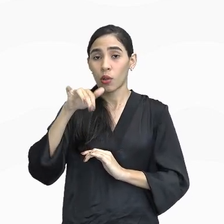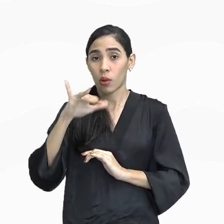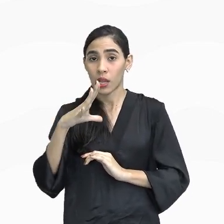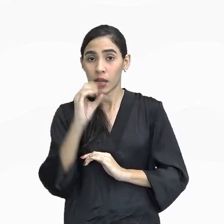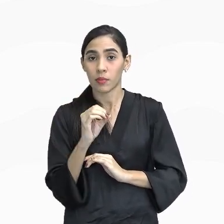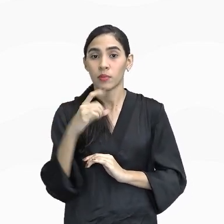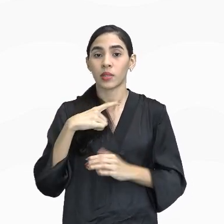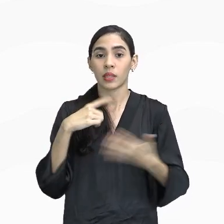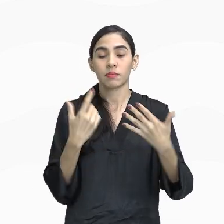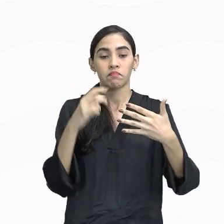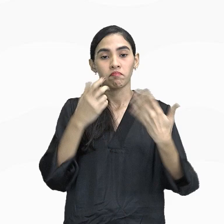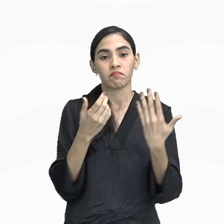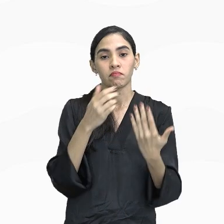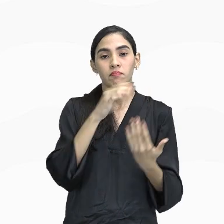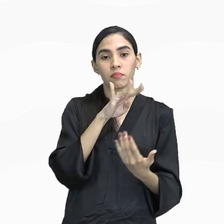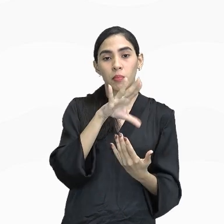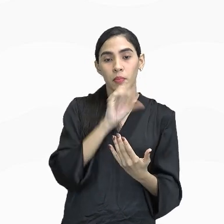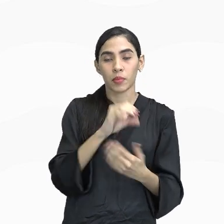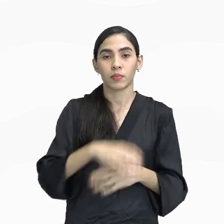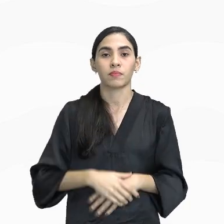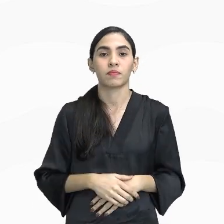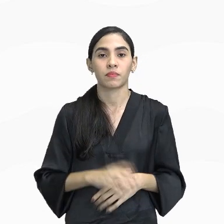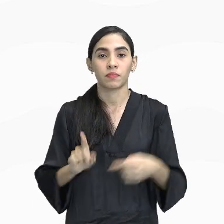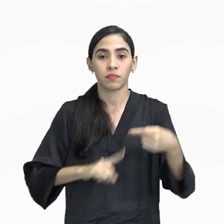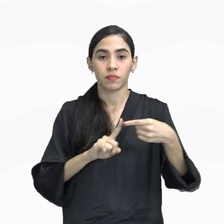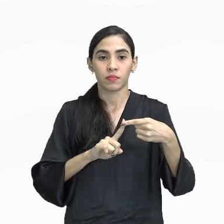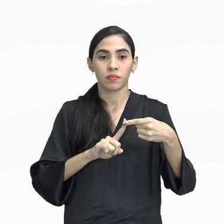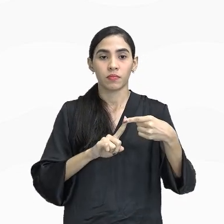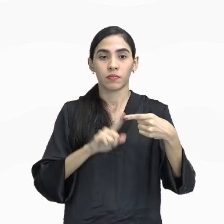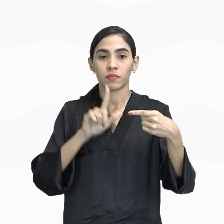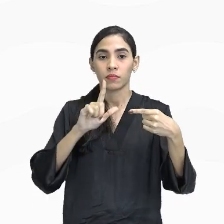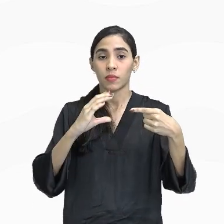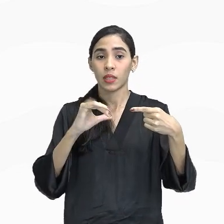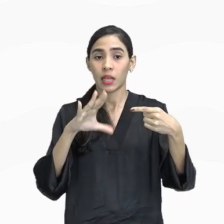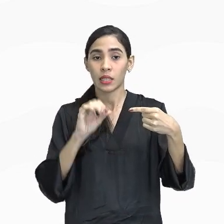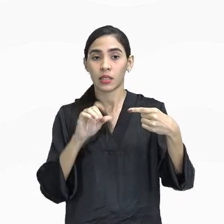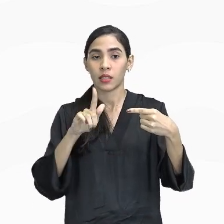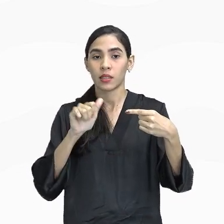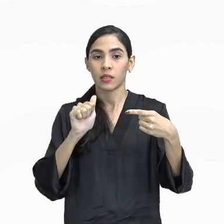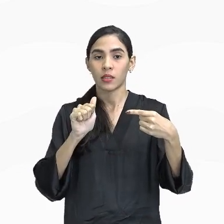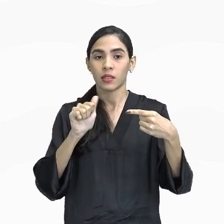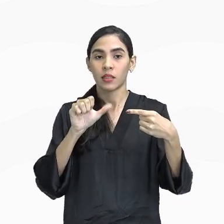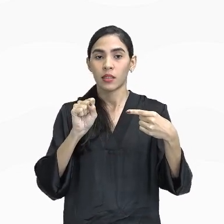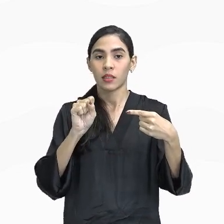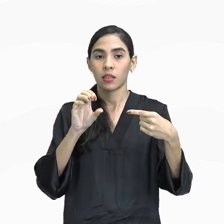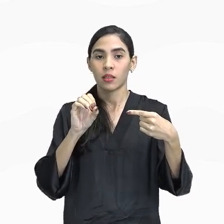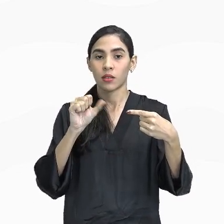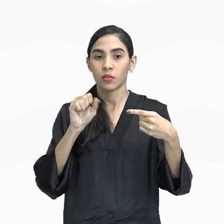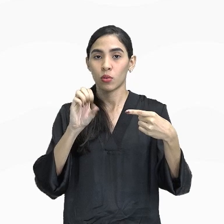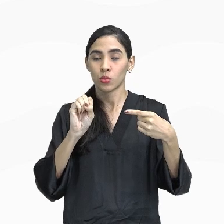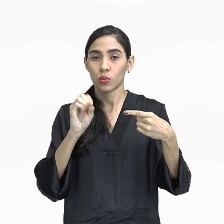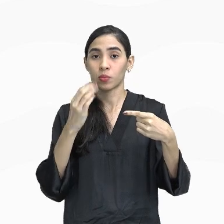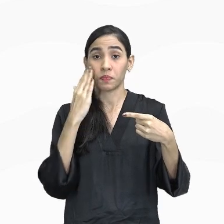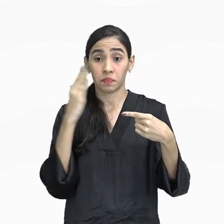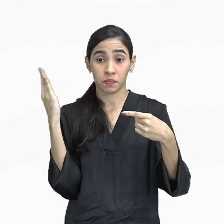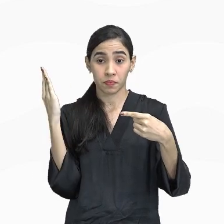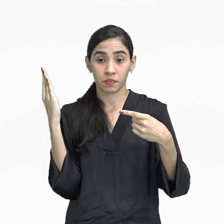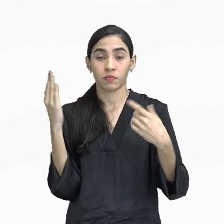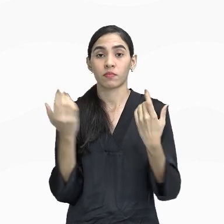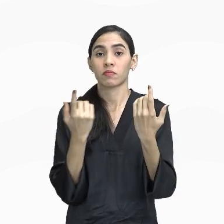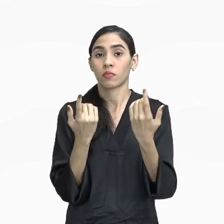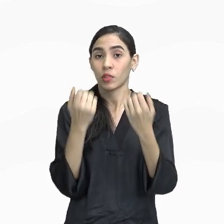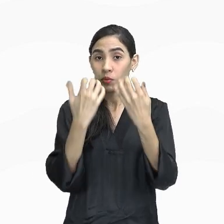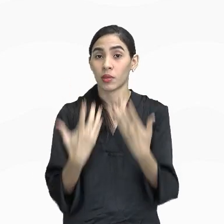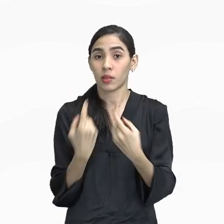Divididos em ciclo gasoso. Então o ciclo gasoso, como nós estávamos falando